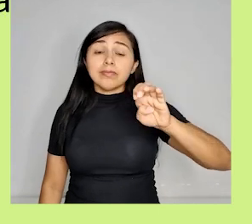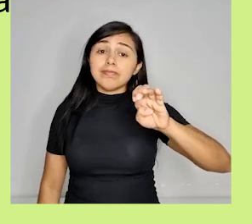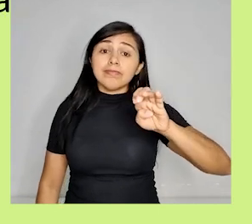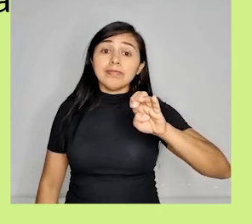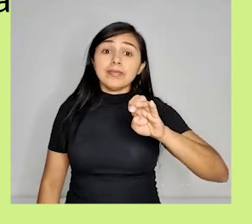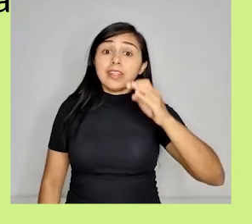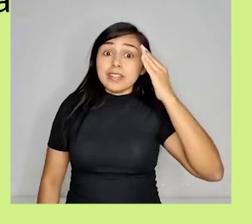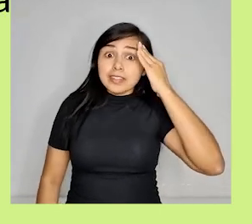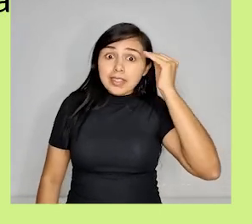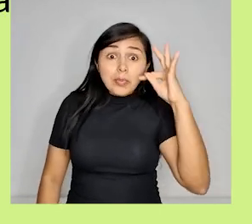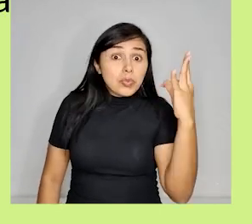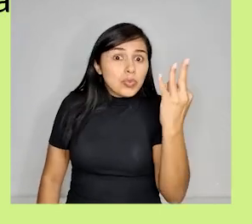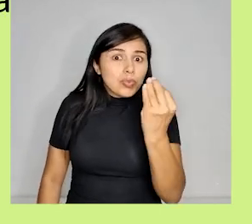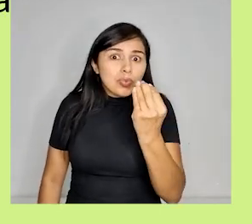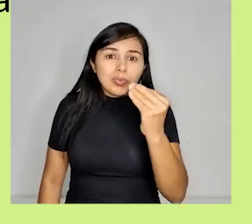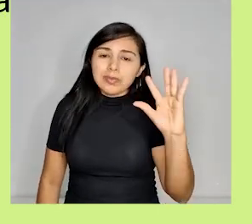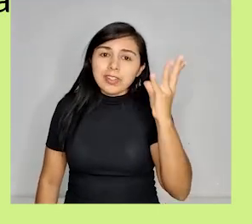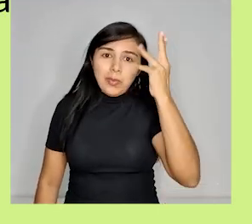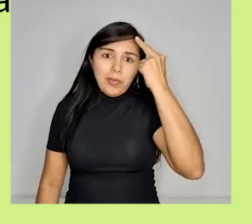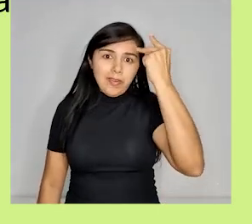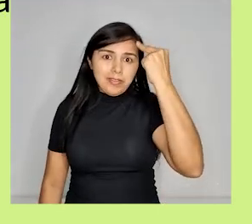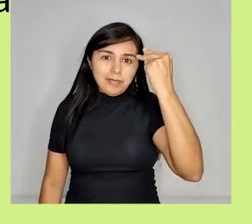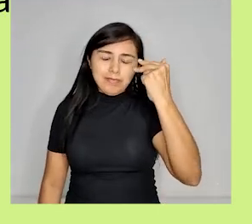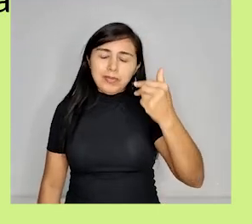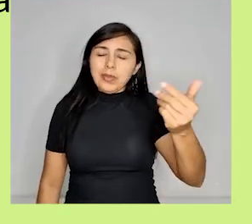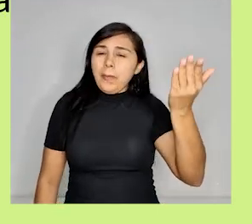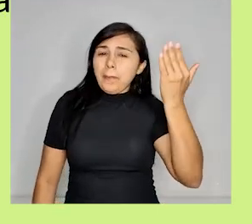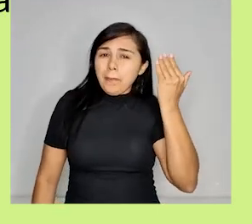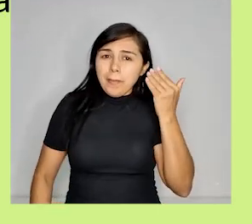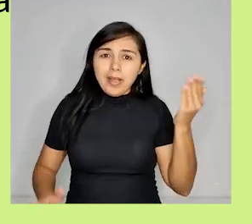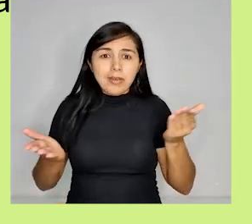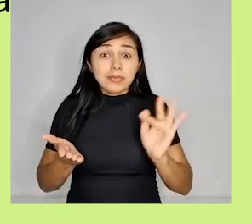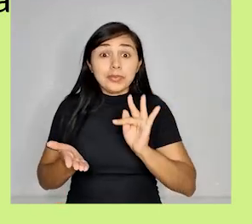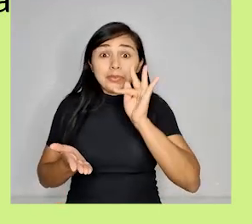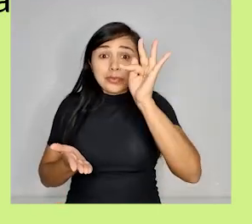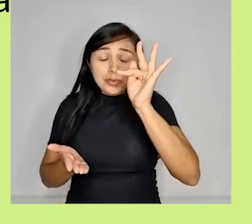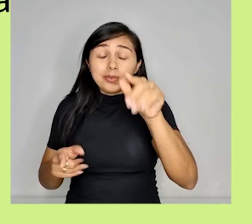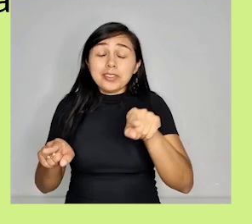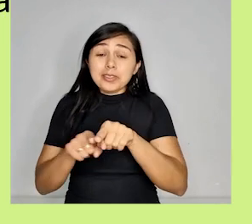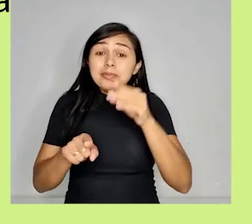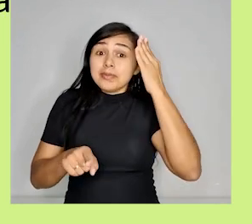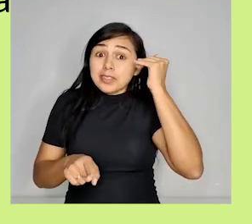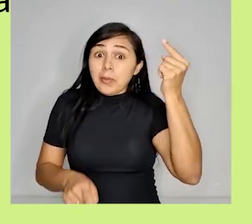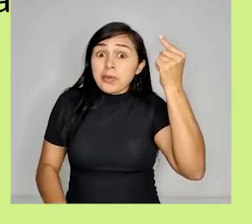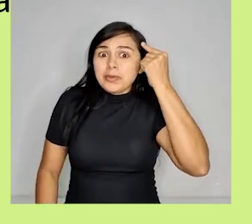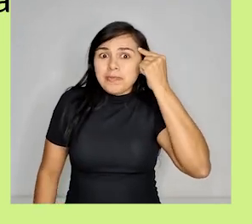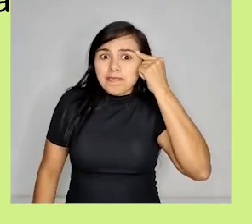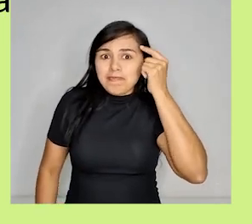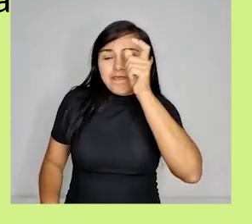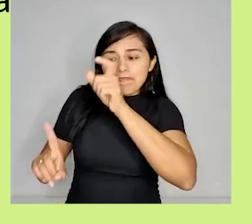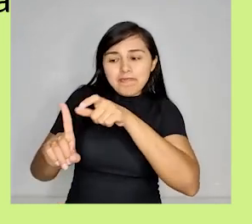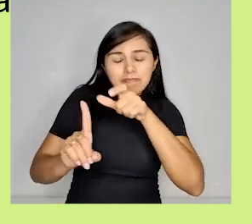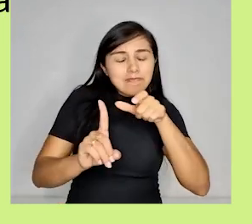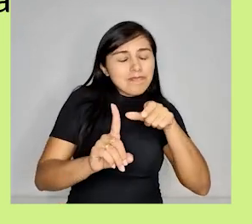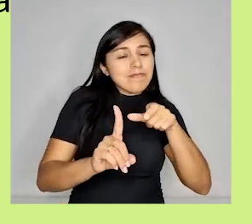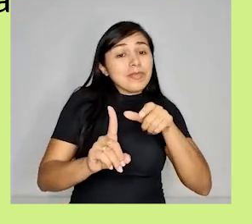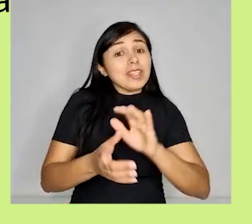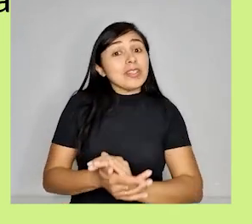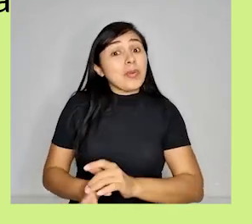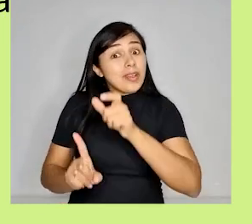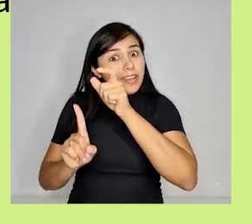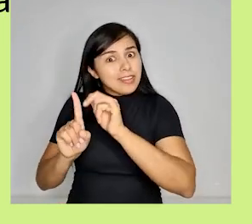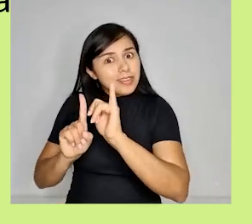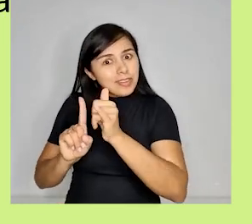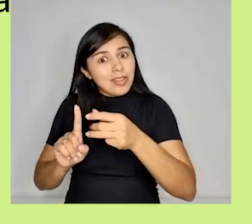o futuro da história. Ele sabe tudo o que se passa, inclusive dentro da cabeça dos personagens. Por isso, pode fazer